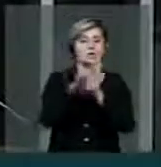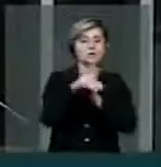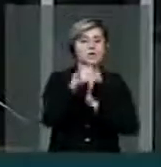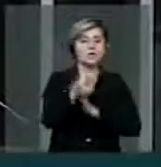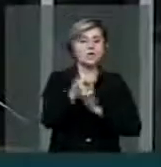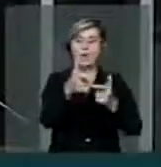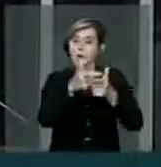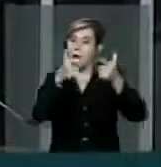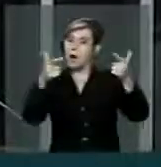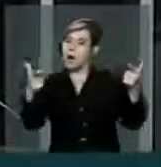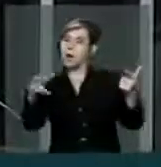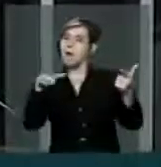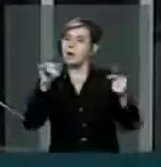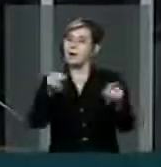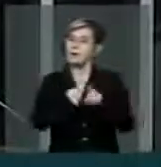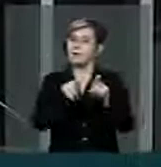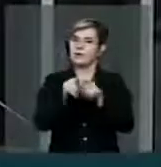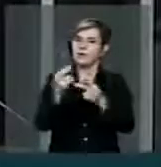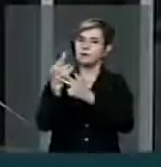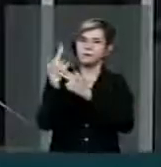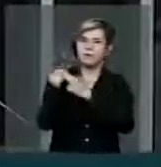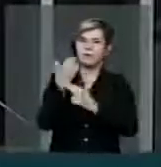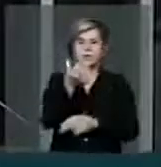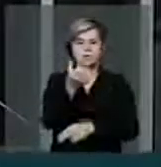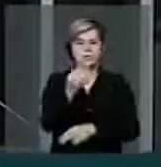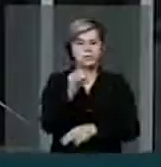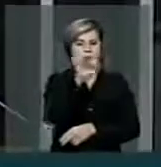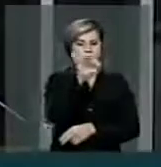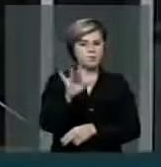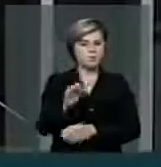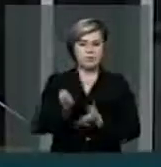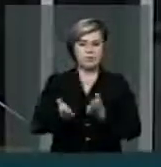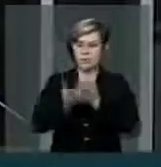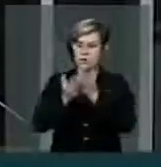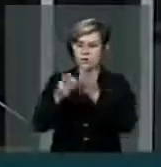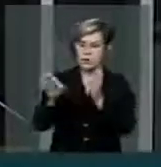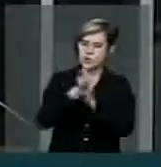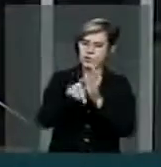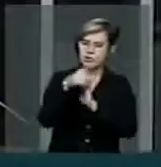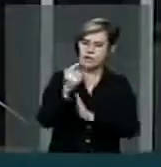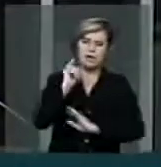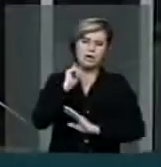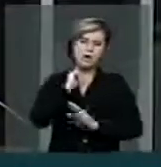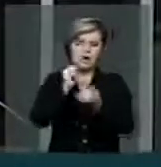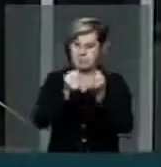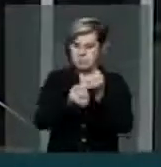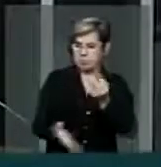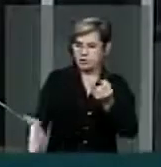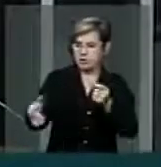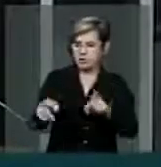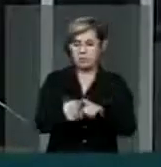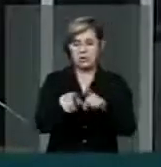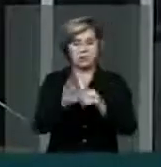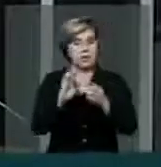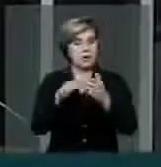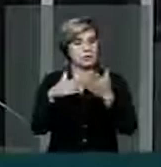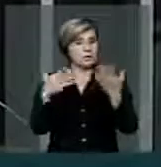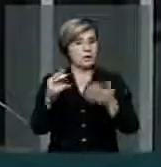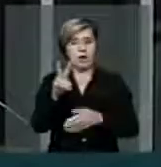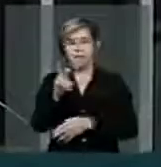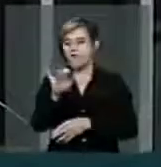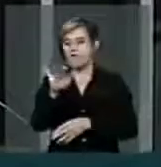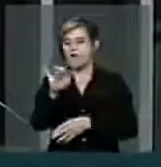capacidade será responsável, senhor presidente, por 60%. Até o presente momento, a Vale nada tem feito